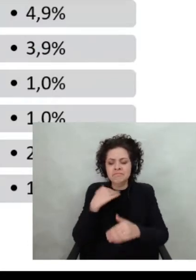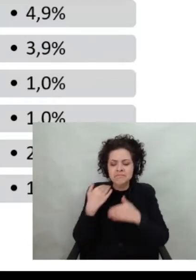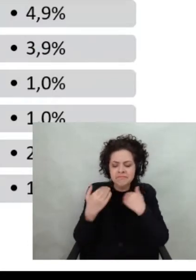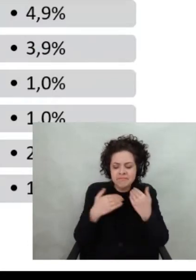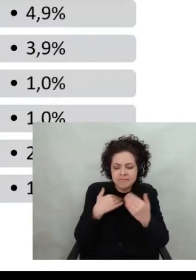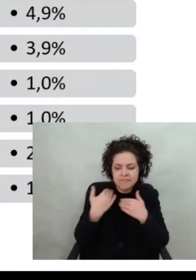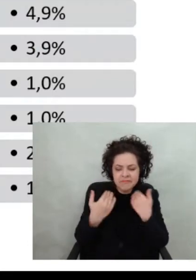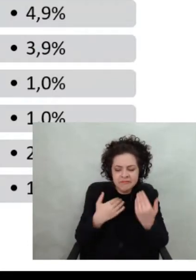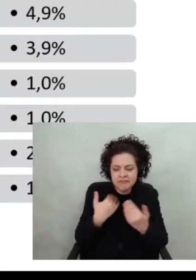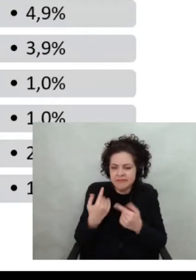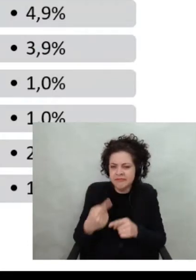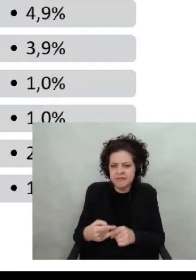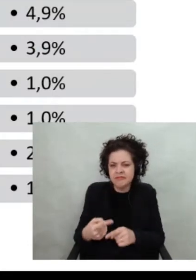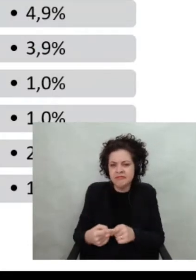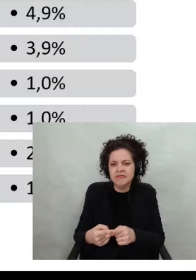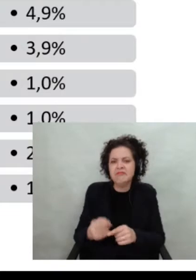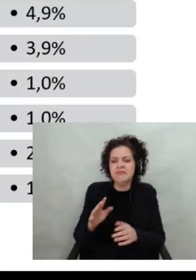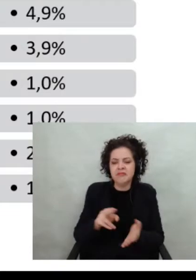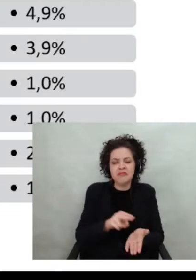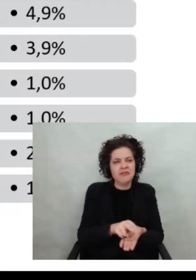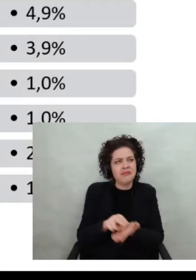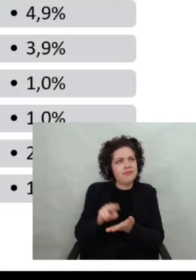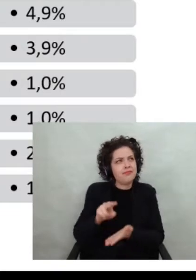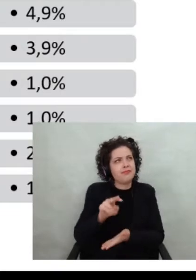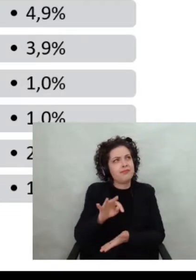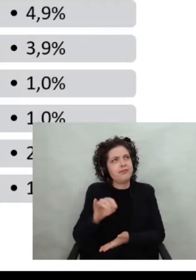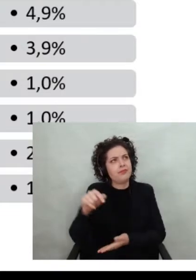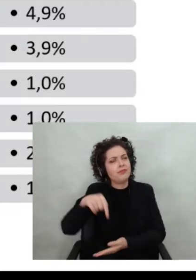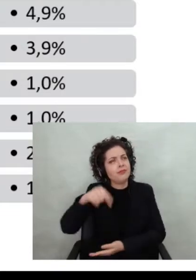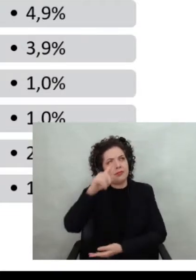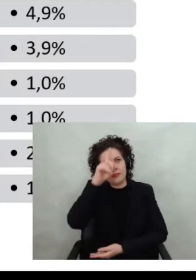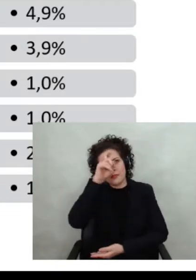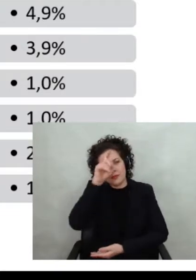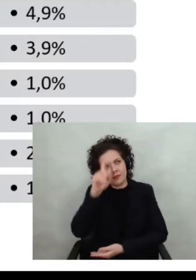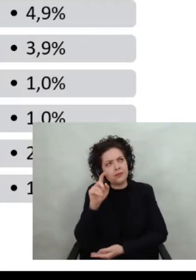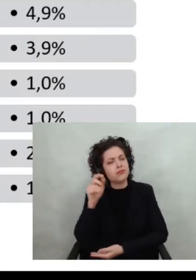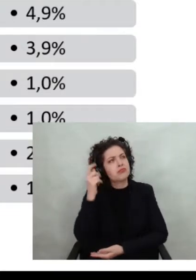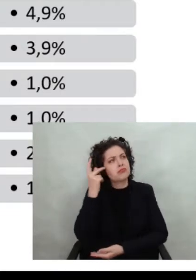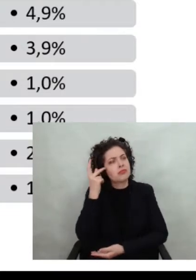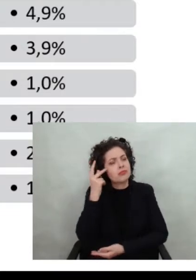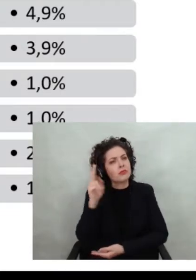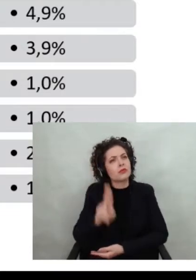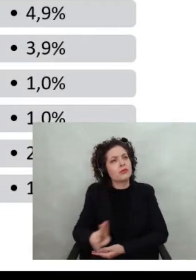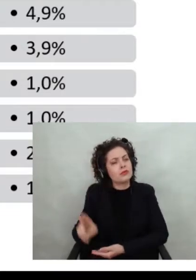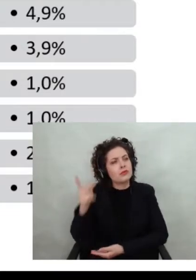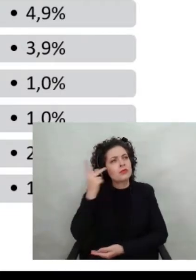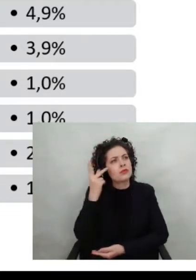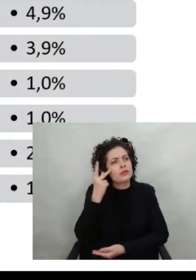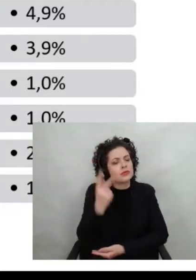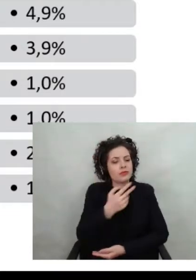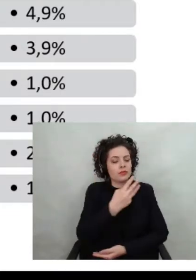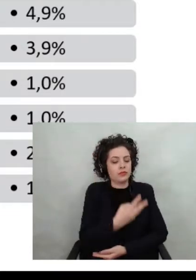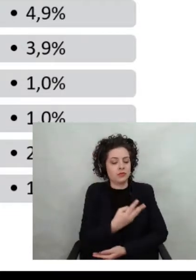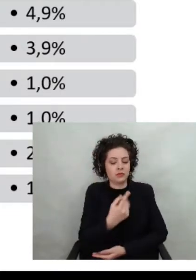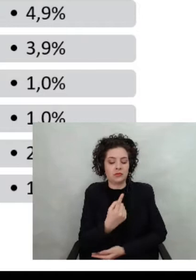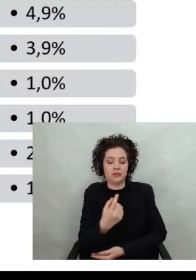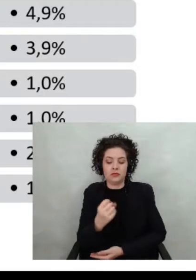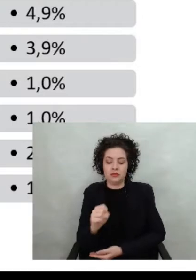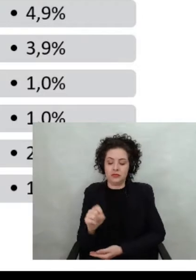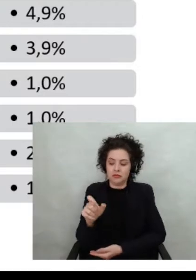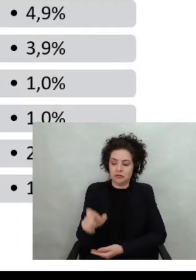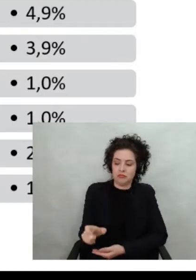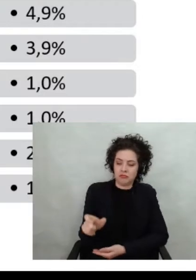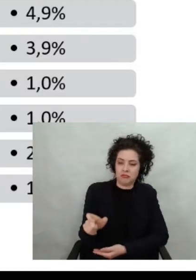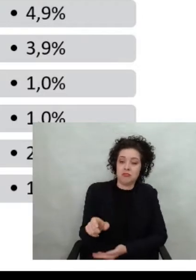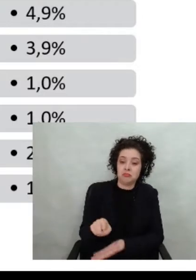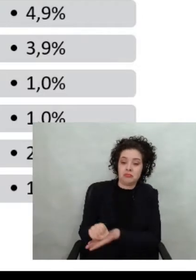temos já internados na nossa unidade aqui, do Hospital Universitário, do Hospital São Paulo, 318 pacientes com